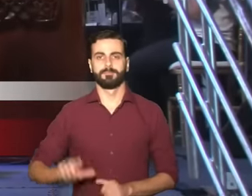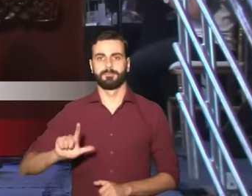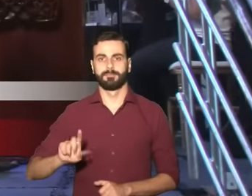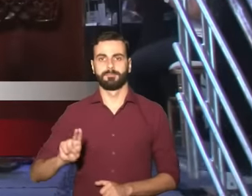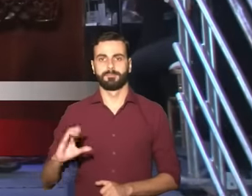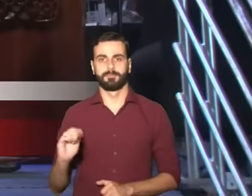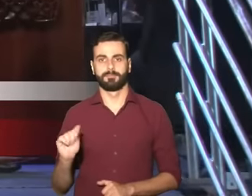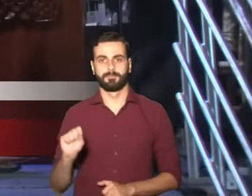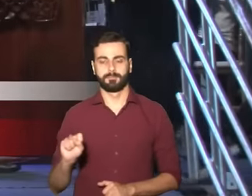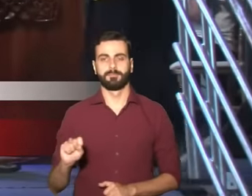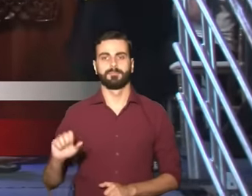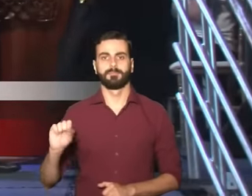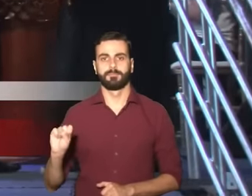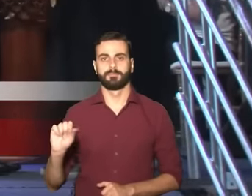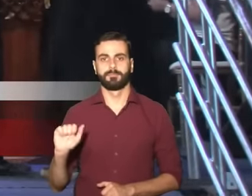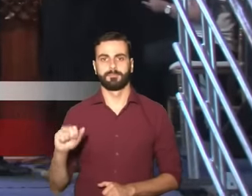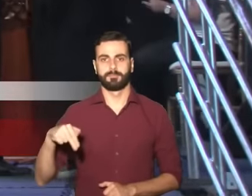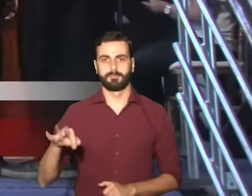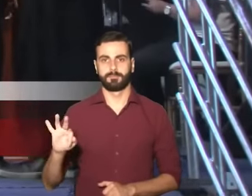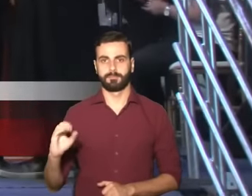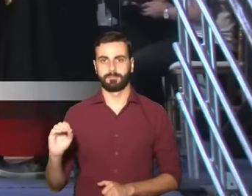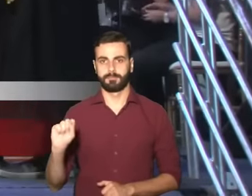Lucas Silva Santos.